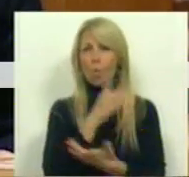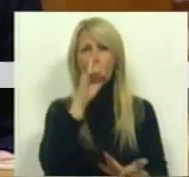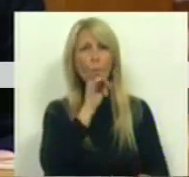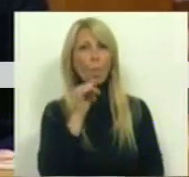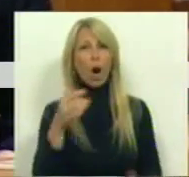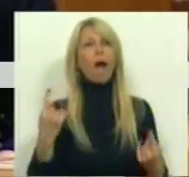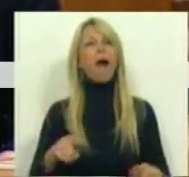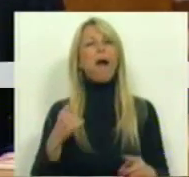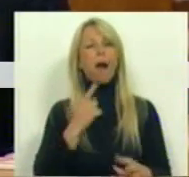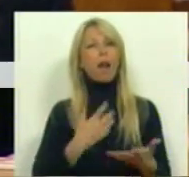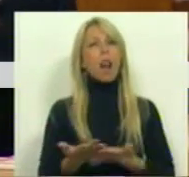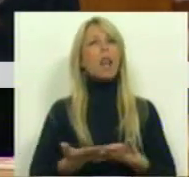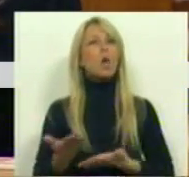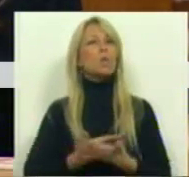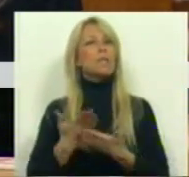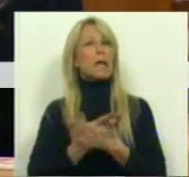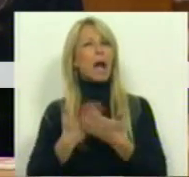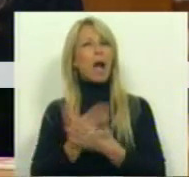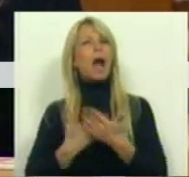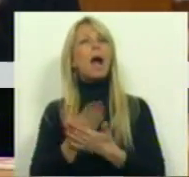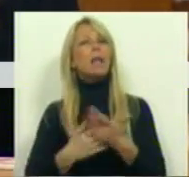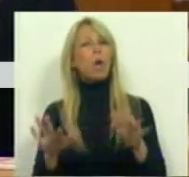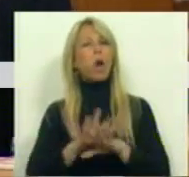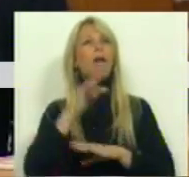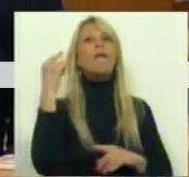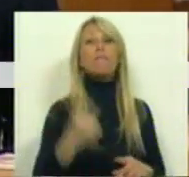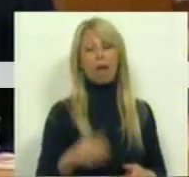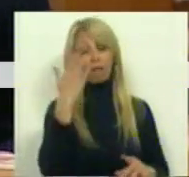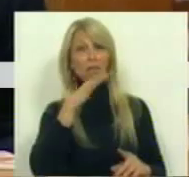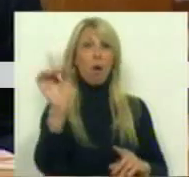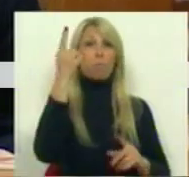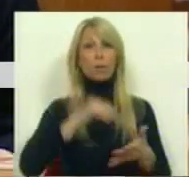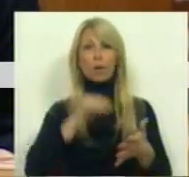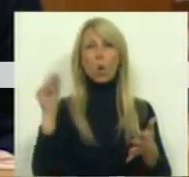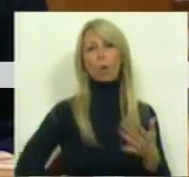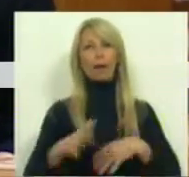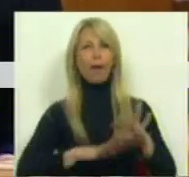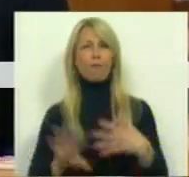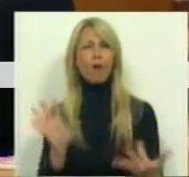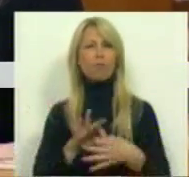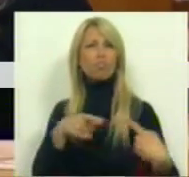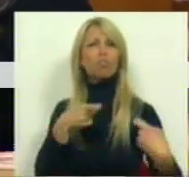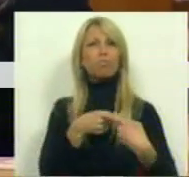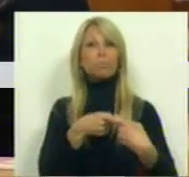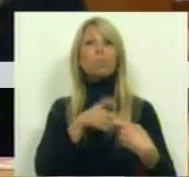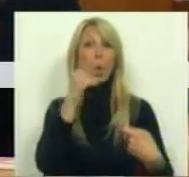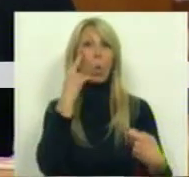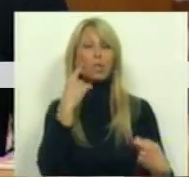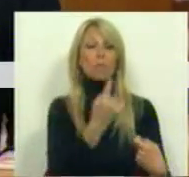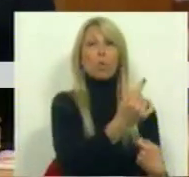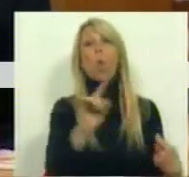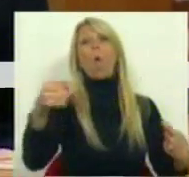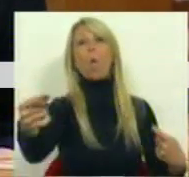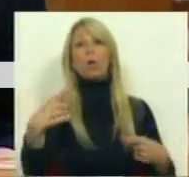de fora. Se isto não é um contrato feito à medida e já bem conhecido por um ou mais interessados, então o Governo